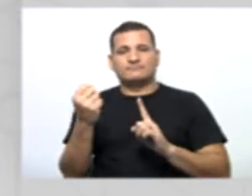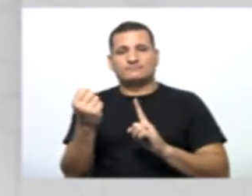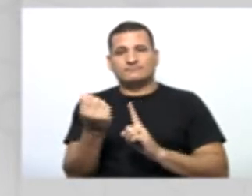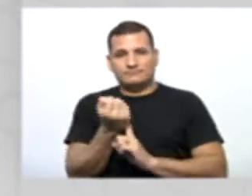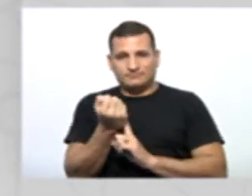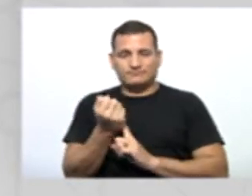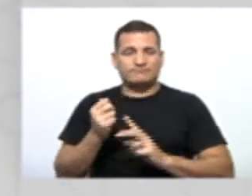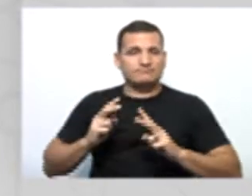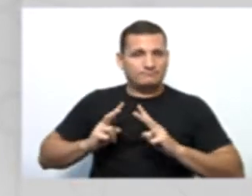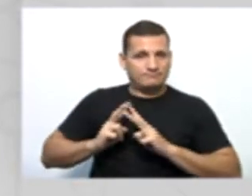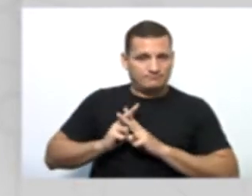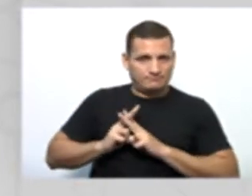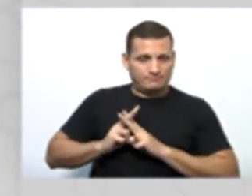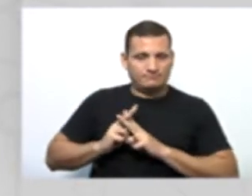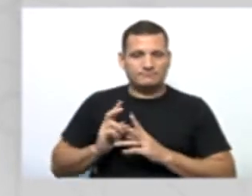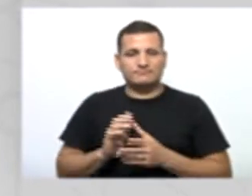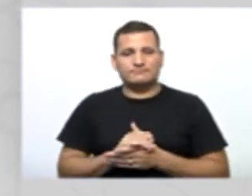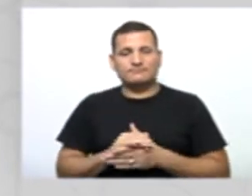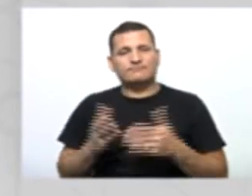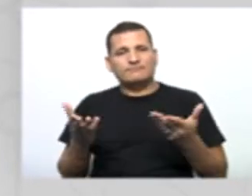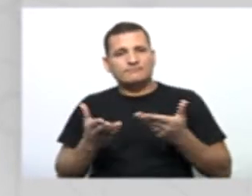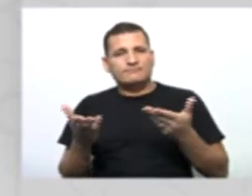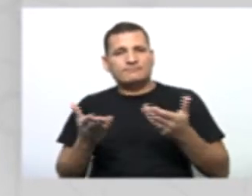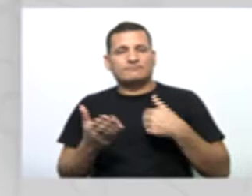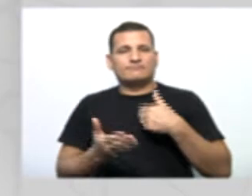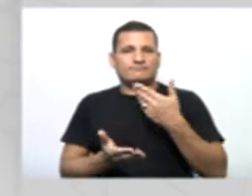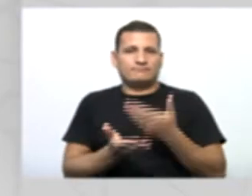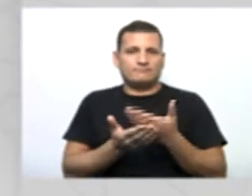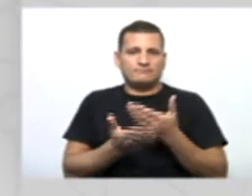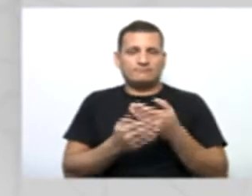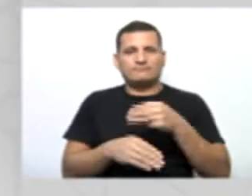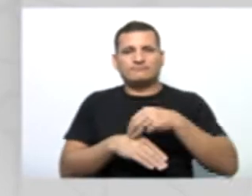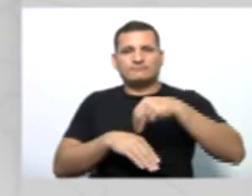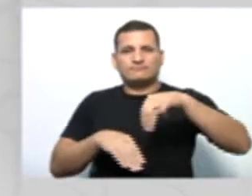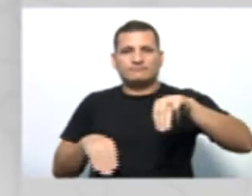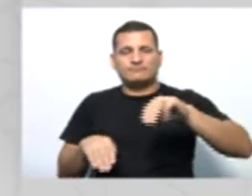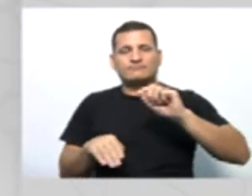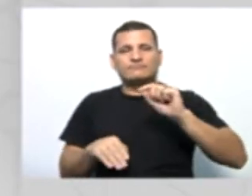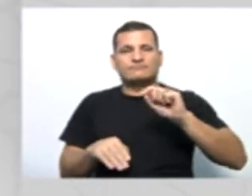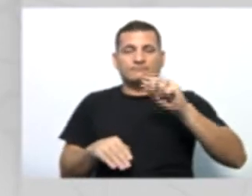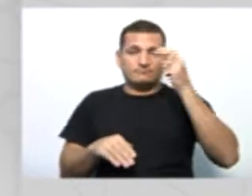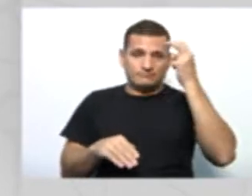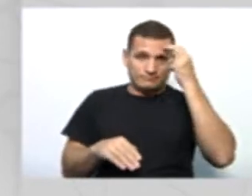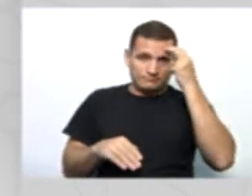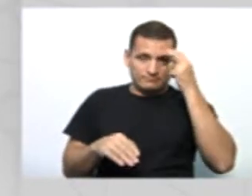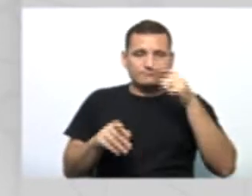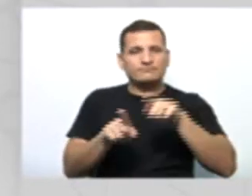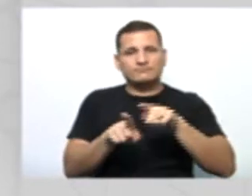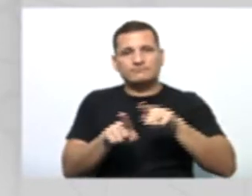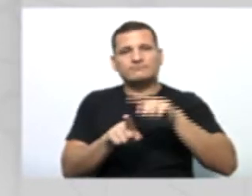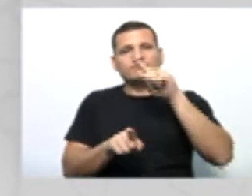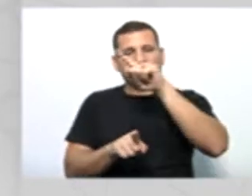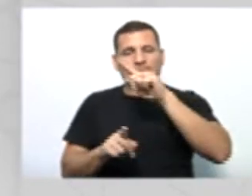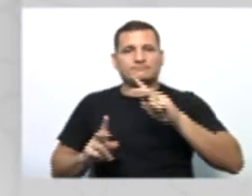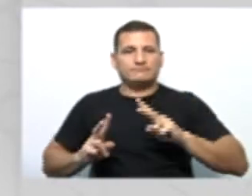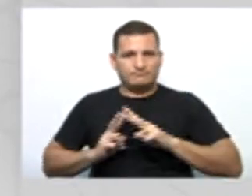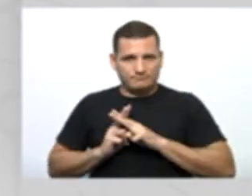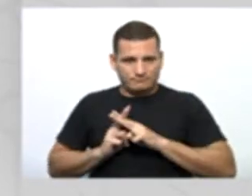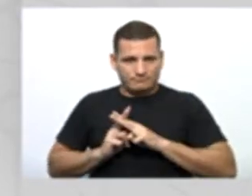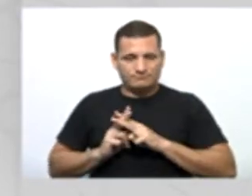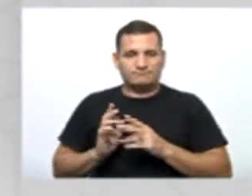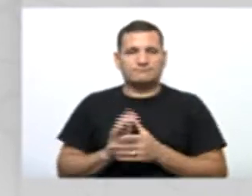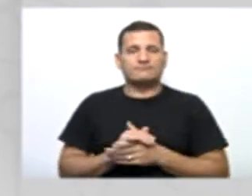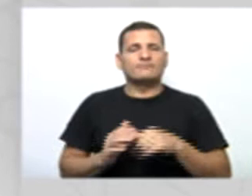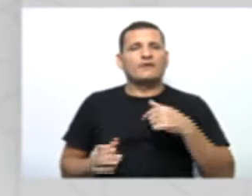Federal de Rondônia. Estou fazendo mestrado em Estudos Culturais, também pela Fundação Universidade Federal de Rondônia.